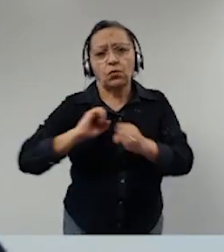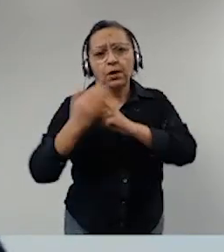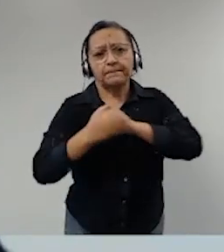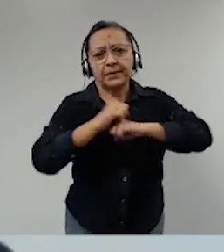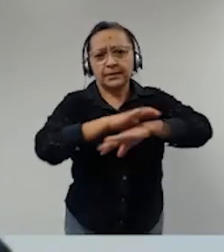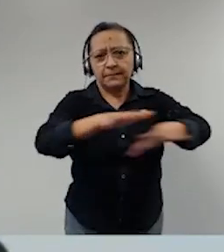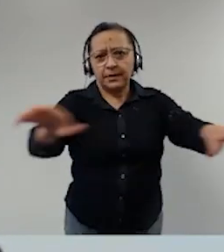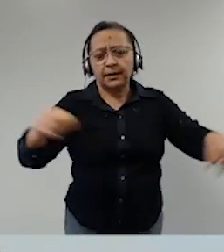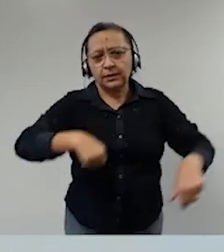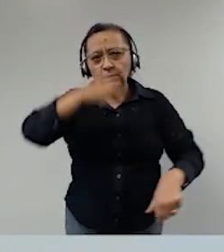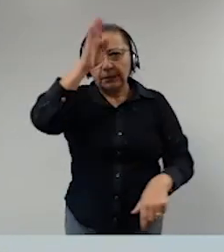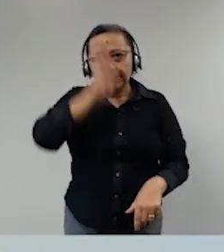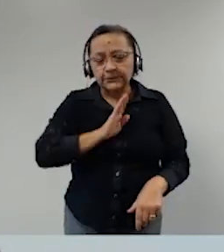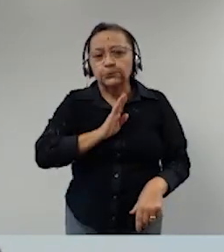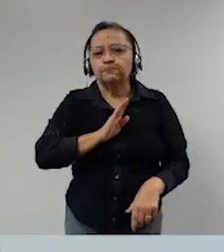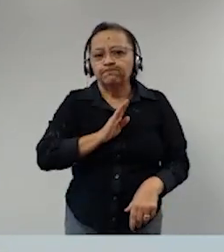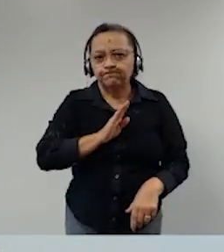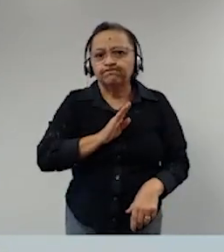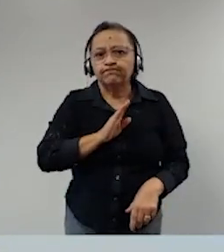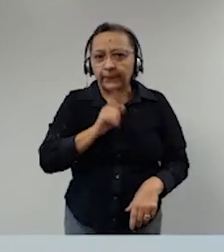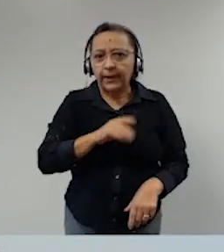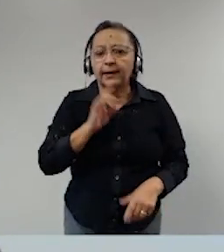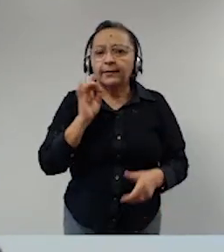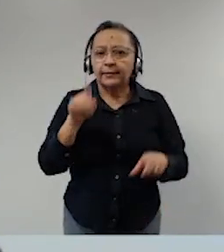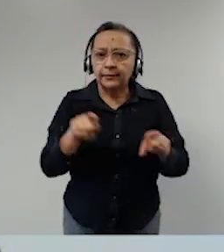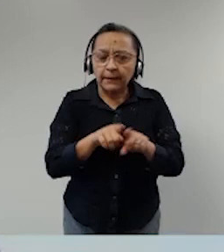foi, inclusive, a data do decreto